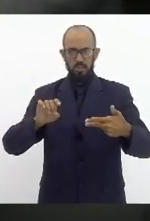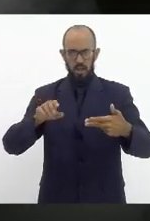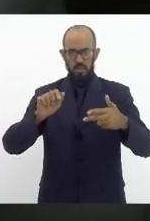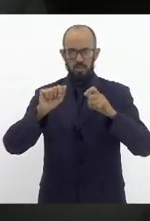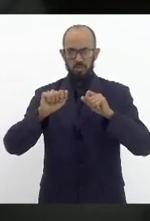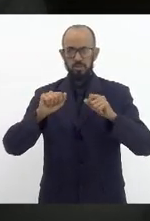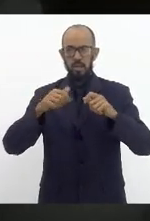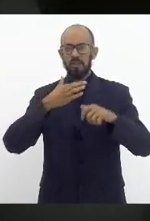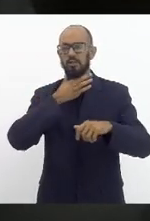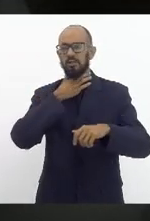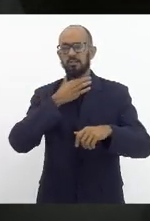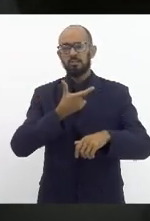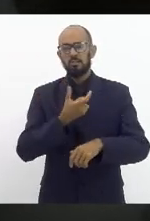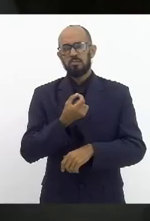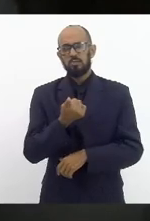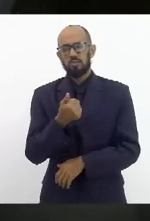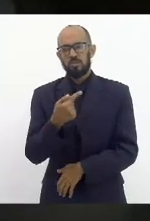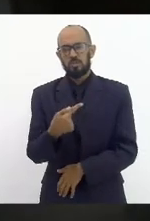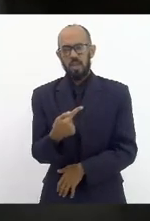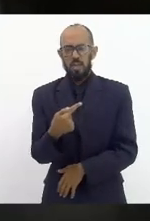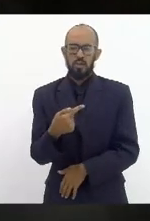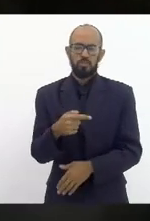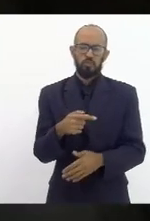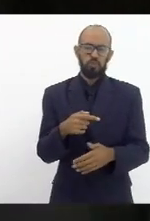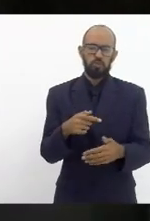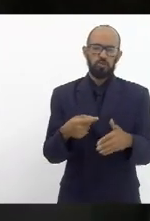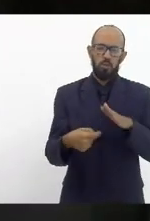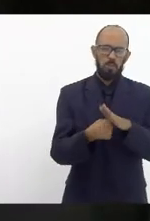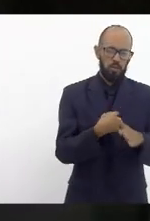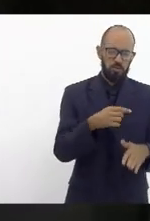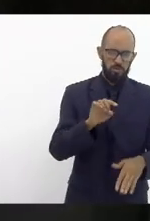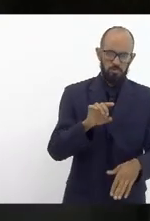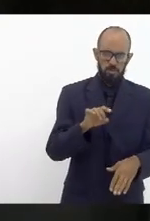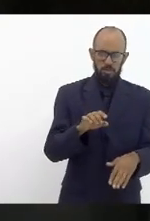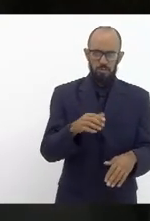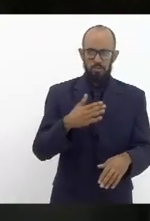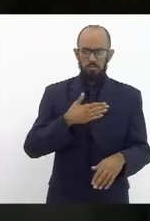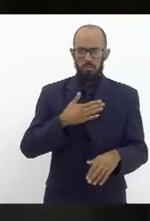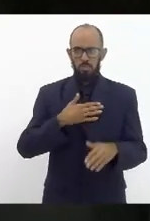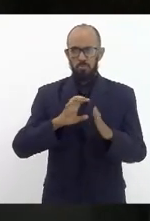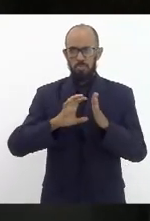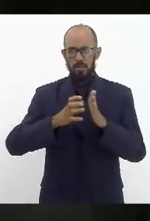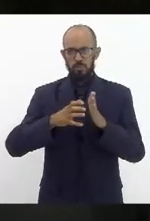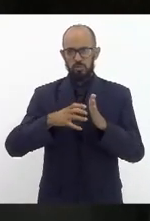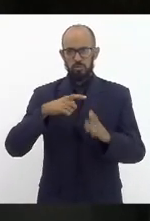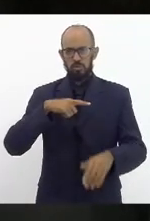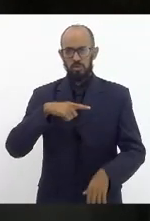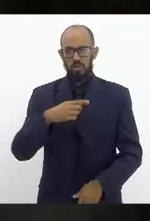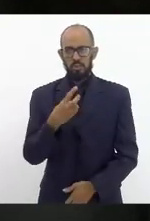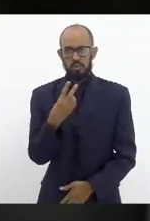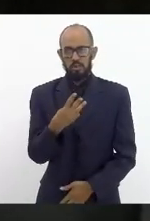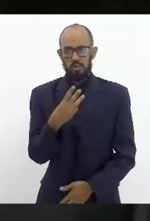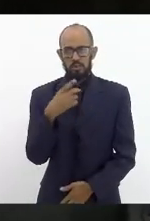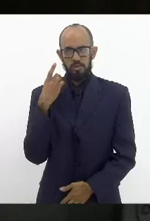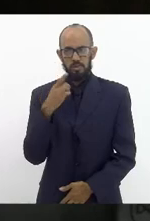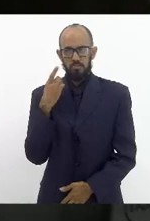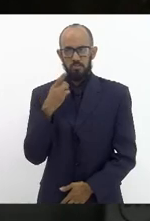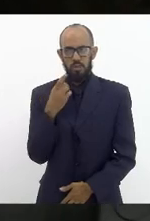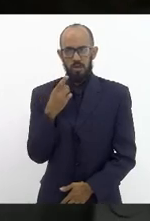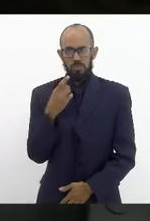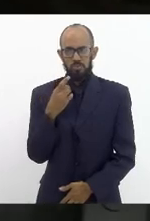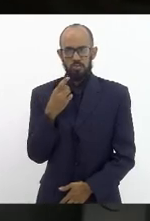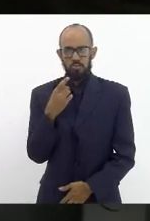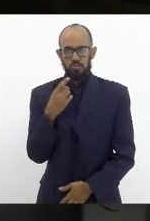2017, e aí do partido, meu partido, ter 3 deputados de 70 e eleger